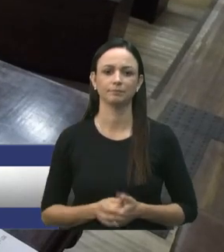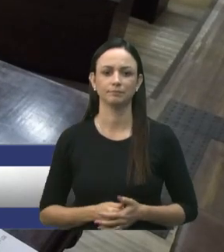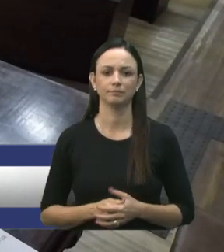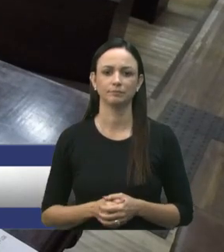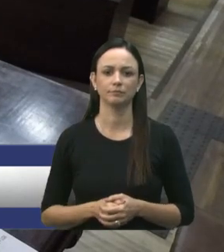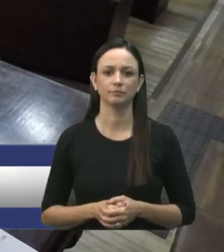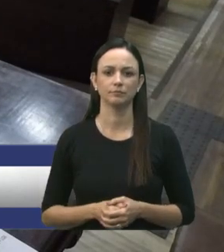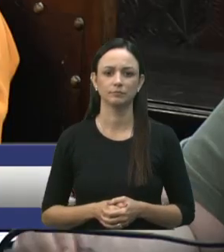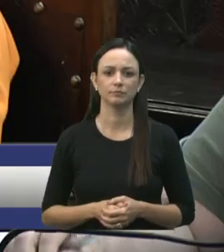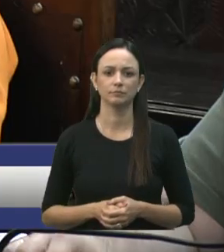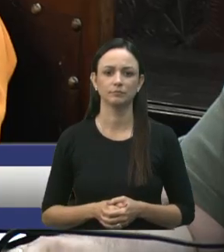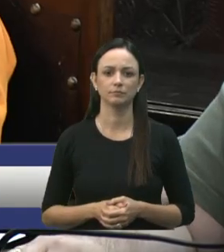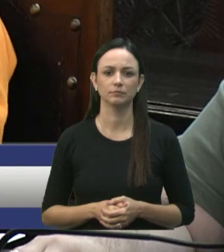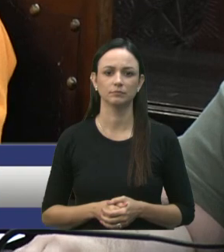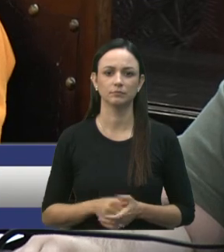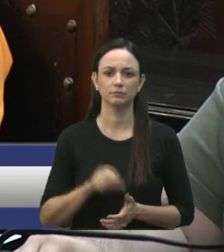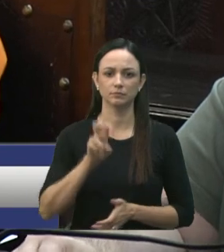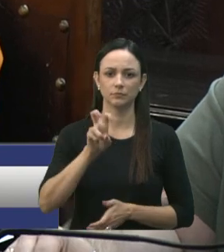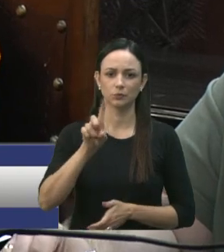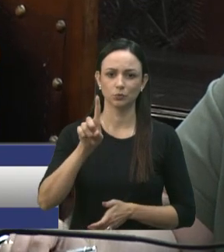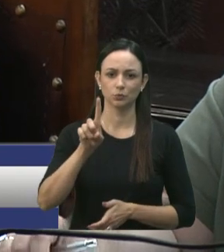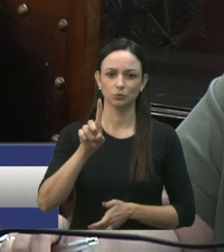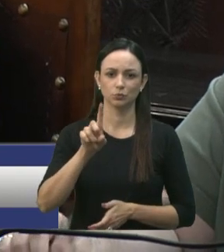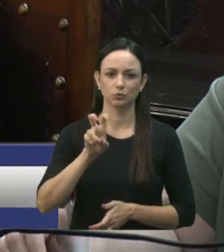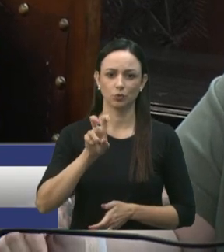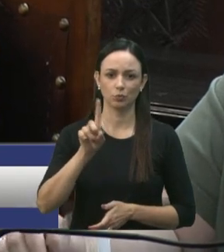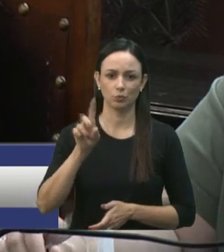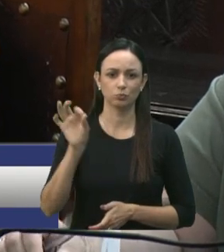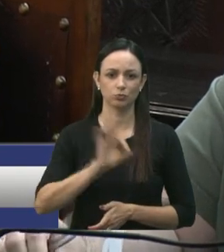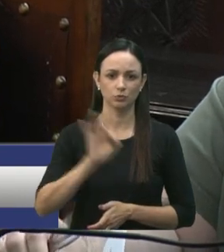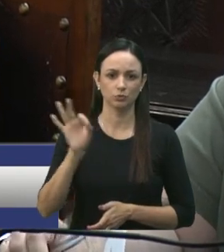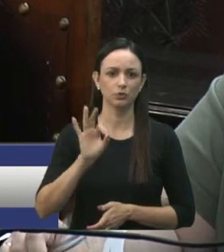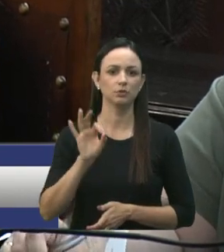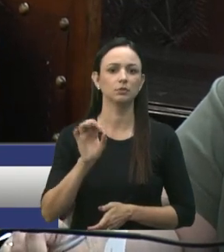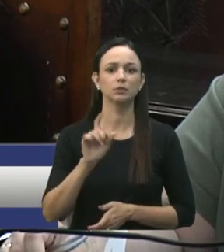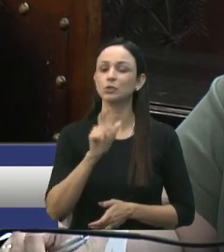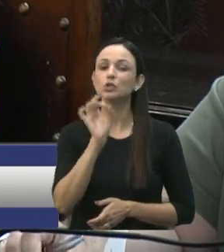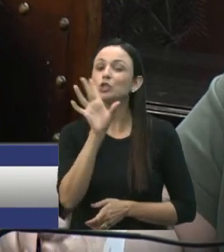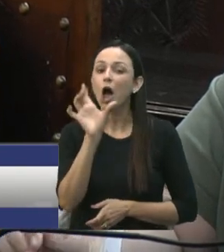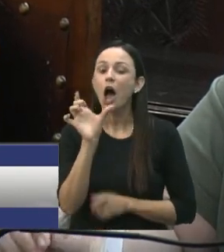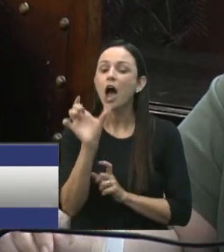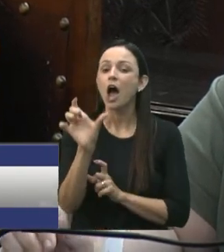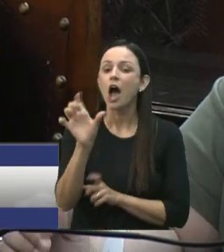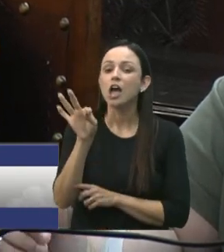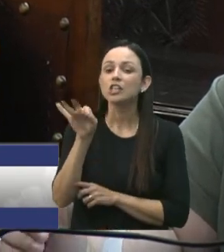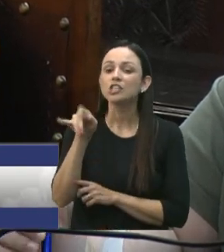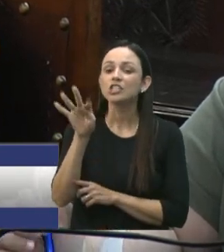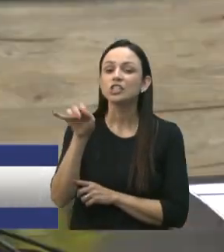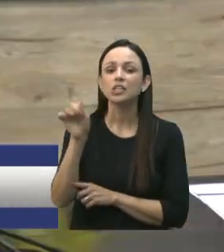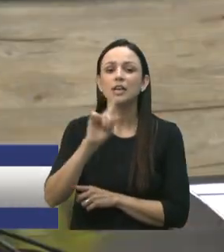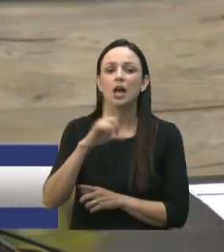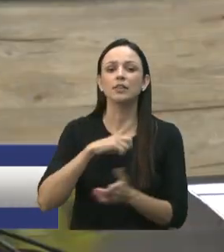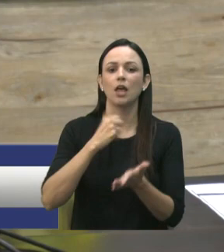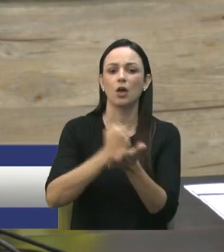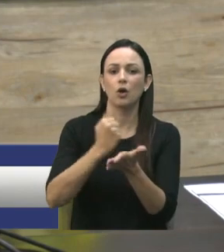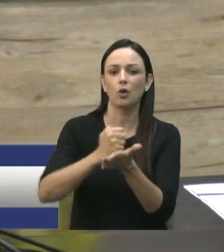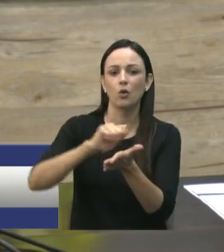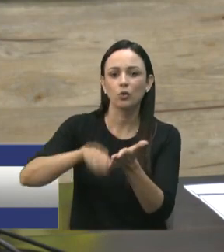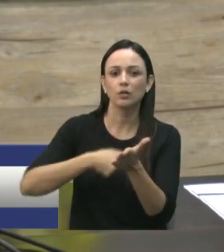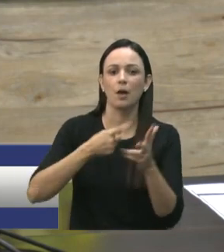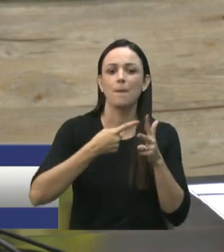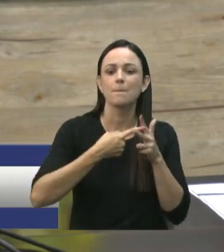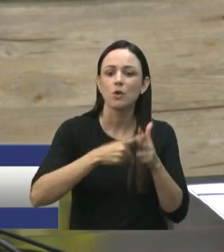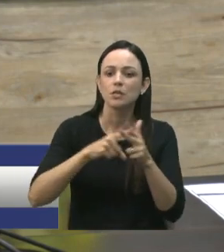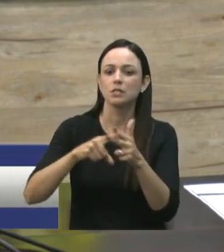Mas outras despesas correntes está com 51% aqui, não é só o ticket, né, que tem. Não. São todos os contratos, são toda a manutenção já fixada, né?